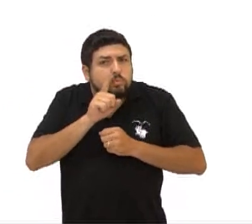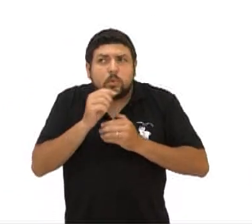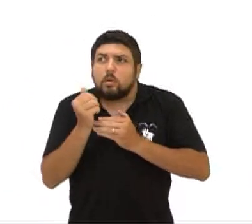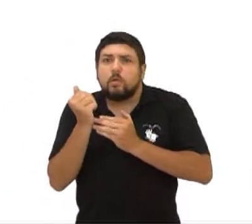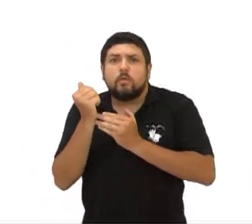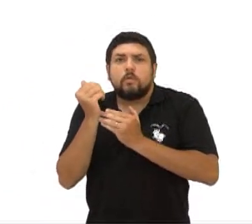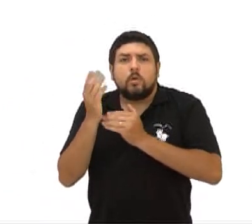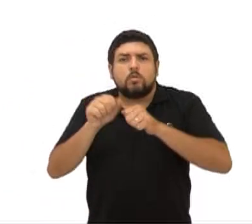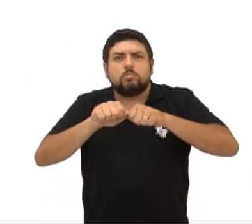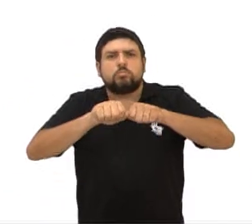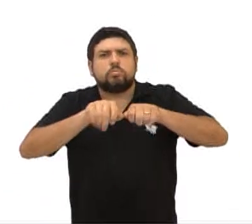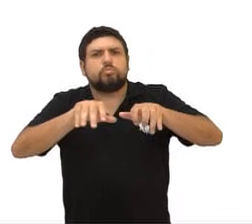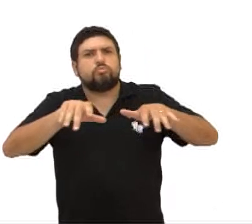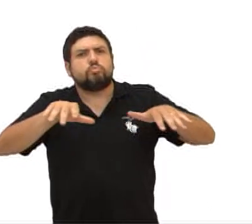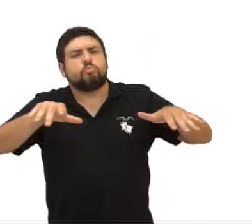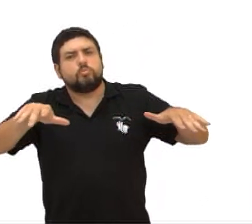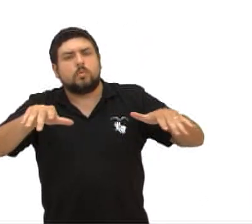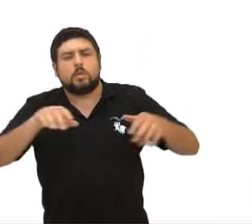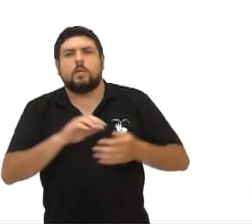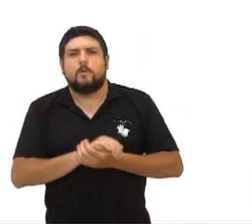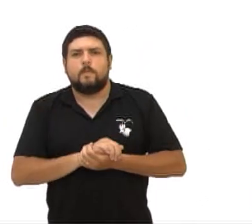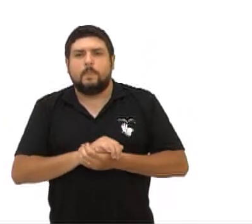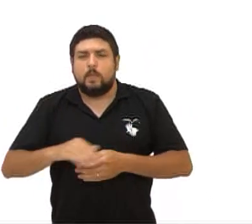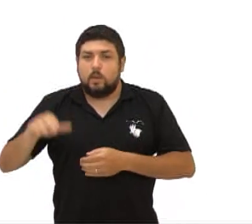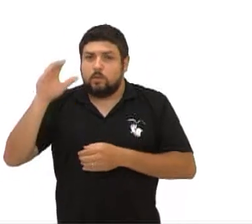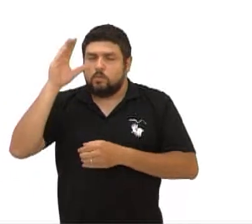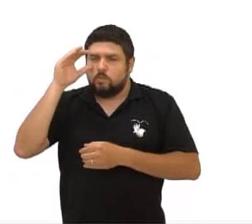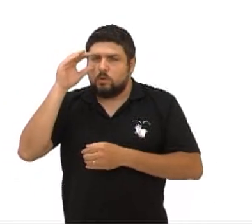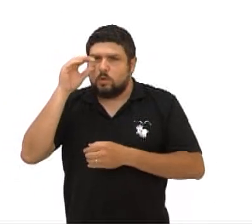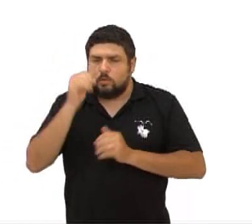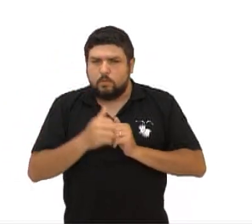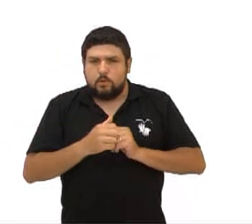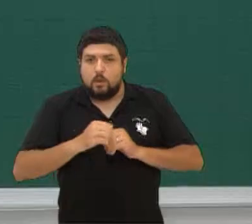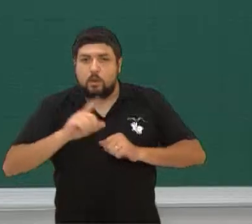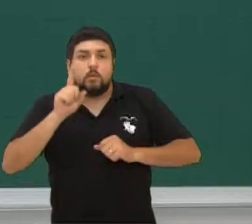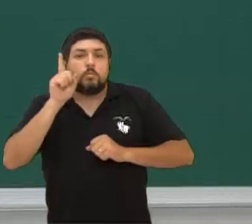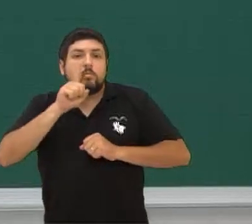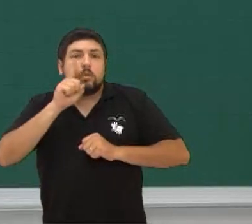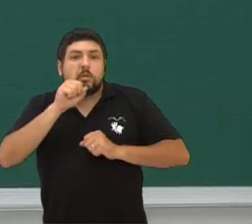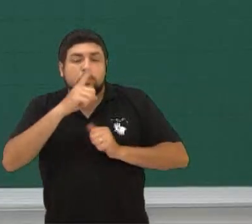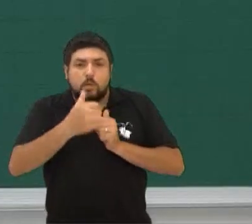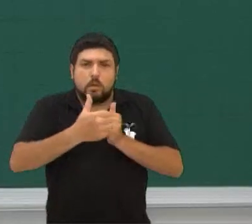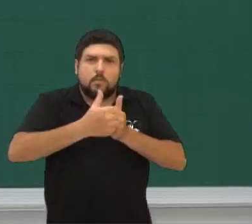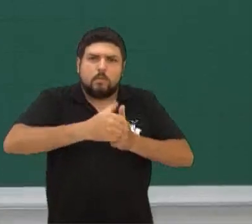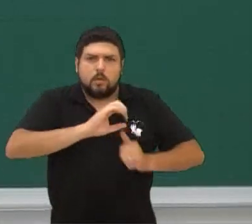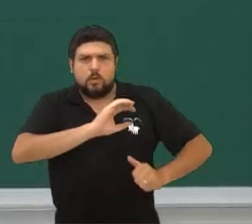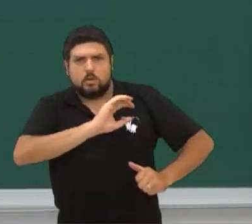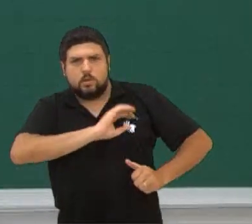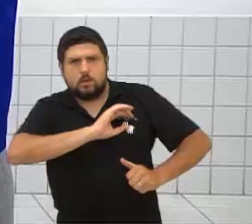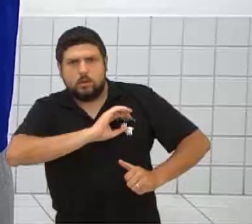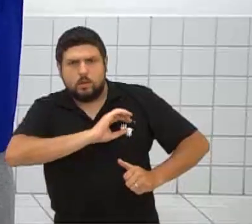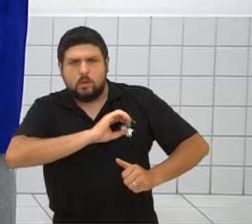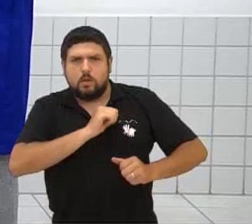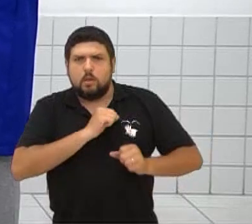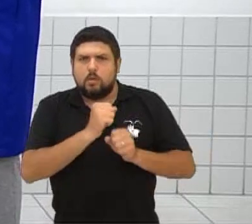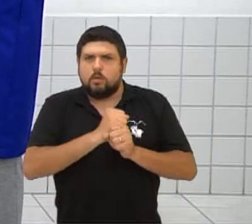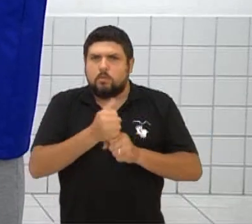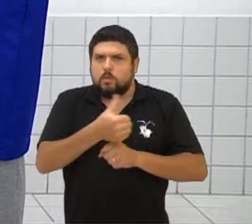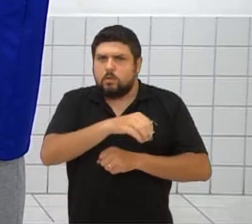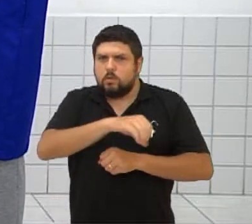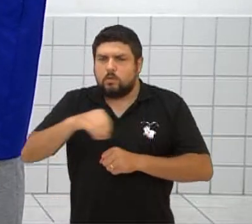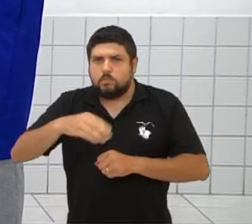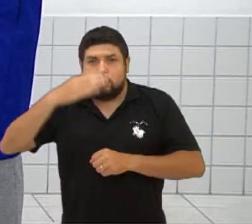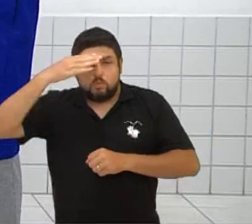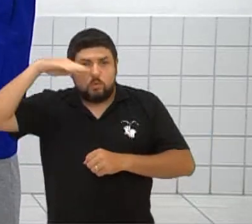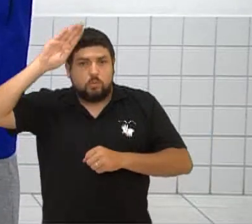outras regiões. E aqui, a fim de curiosidade, né, no Canadá, que era mais próximo aos Estados Unidos, chegou em 1900, em Cuba em